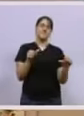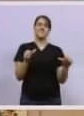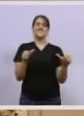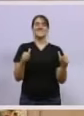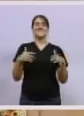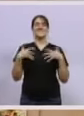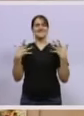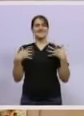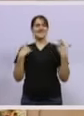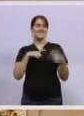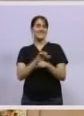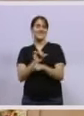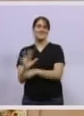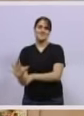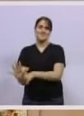Alguém tem esperança agora.